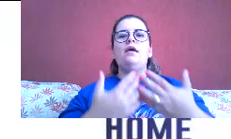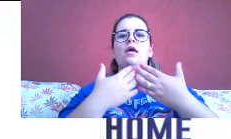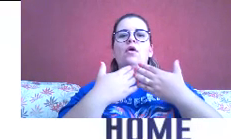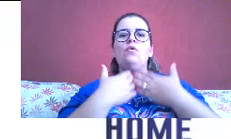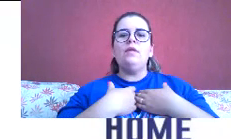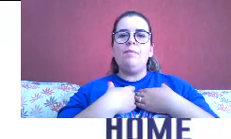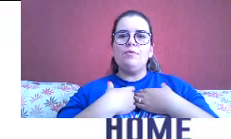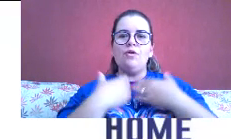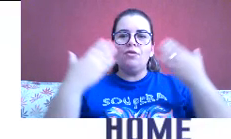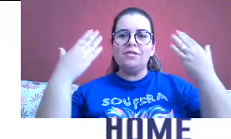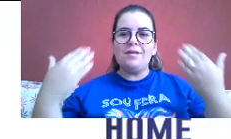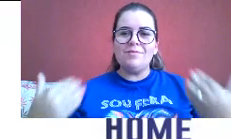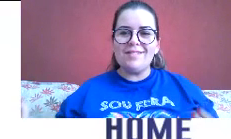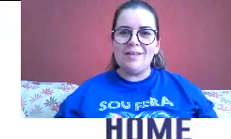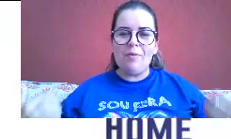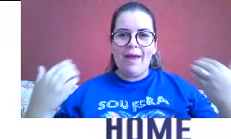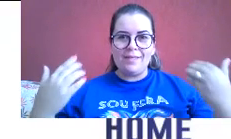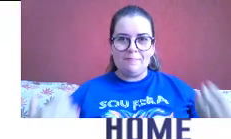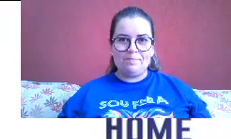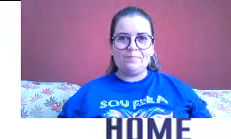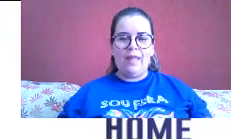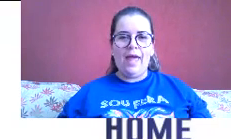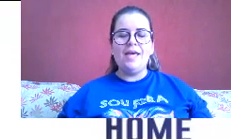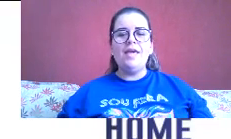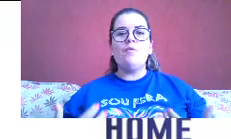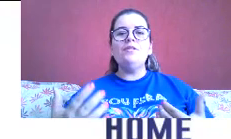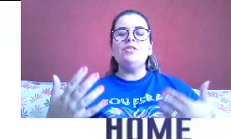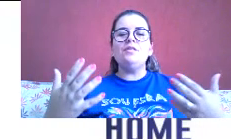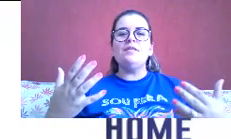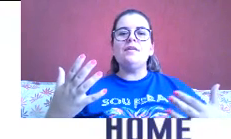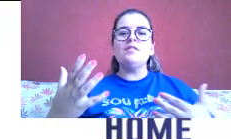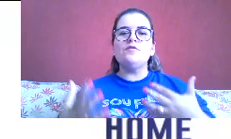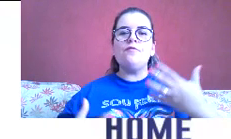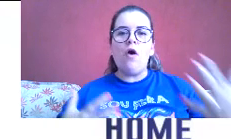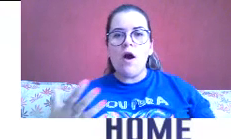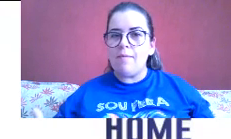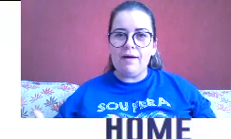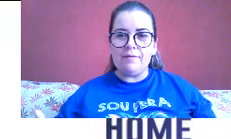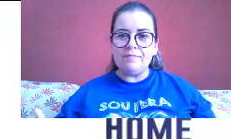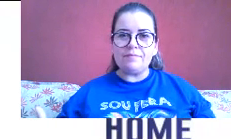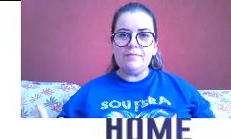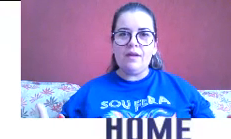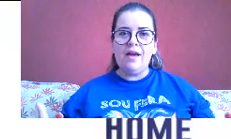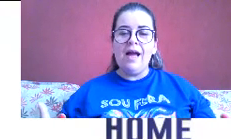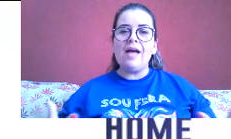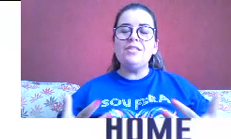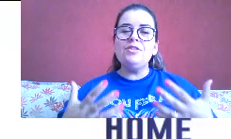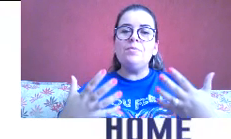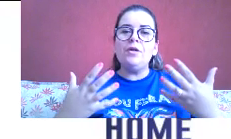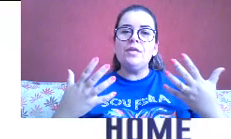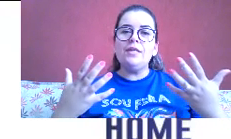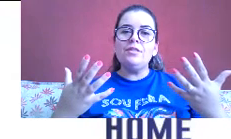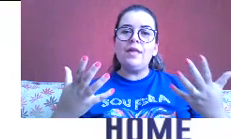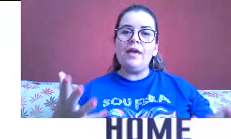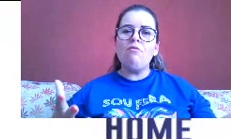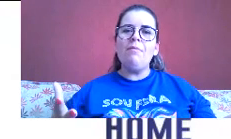que o tempo todo nós estamos assim normais né E quando a gente se transforma a gente